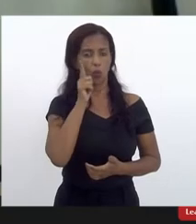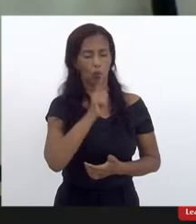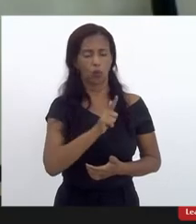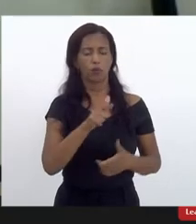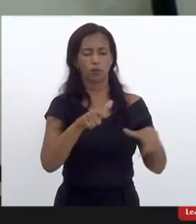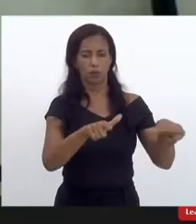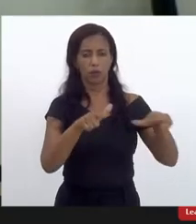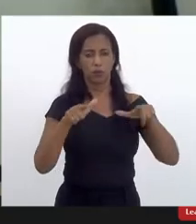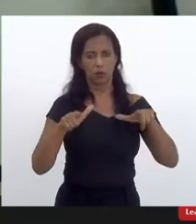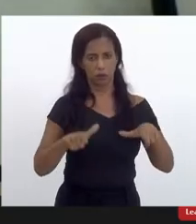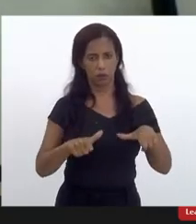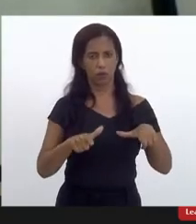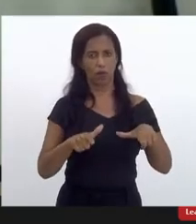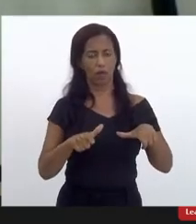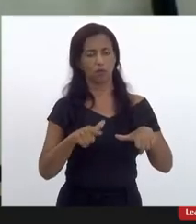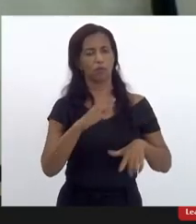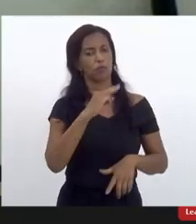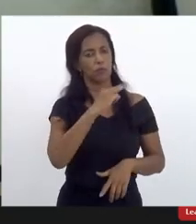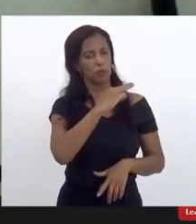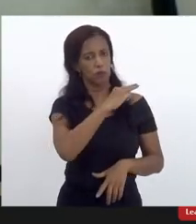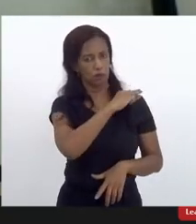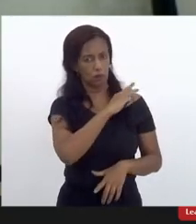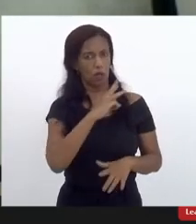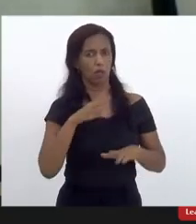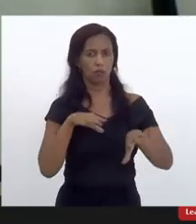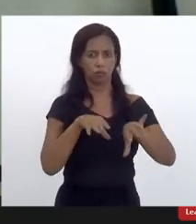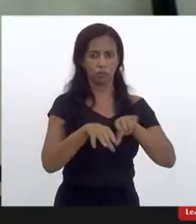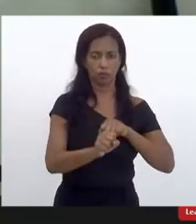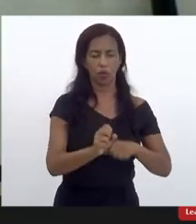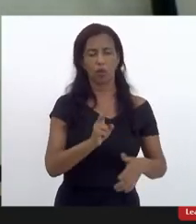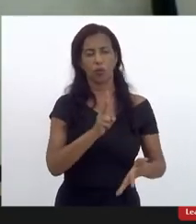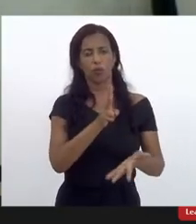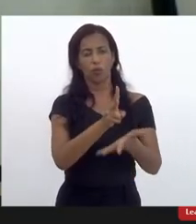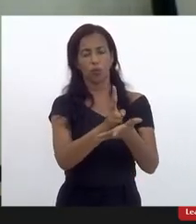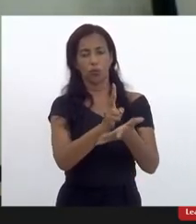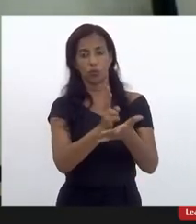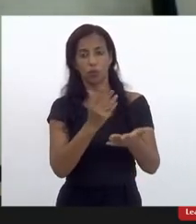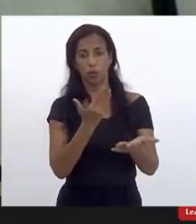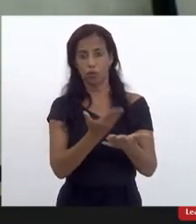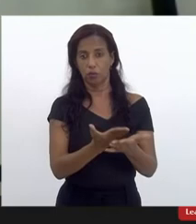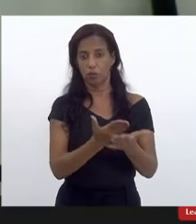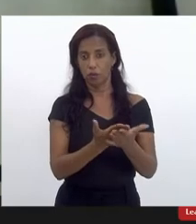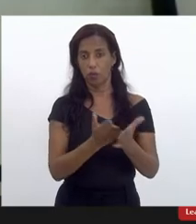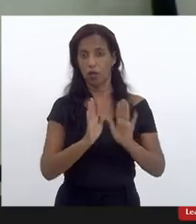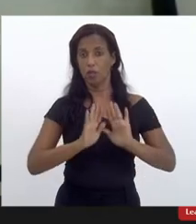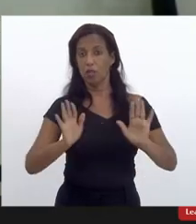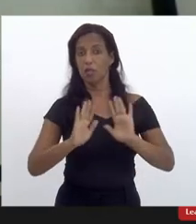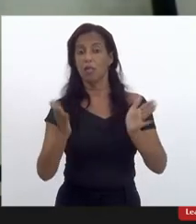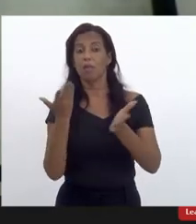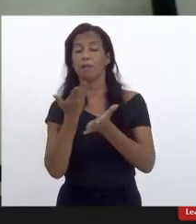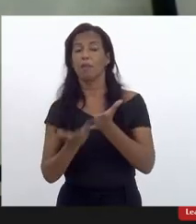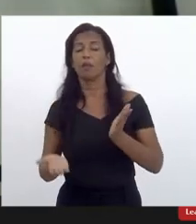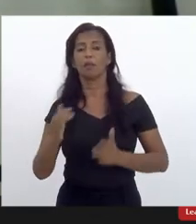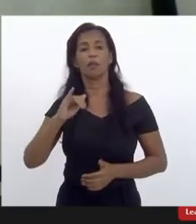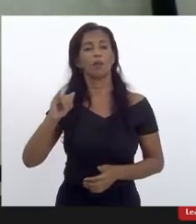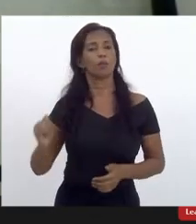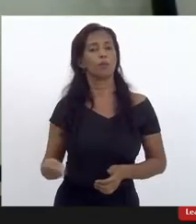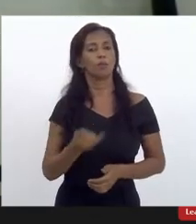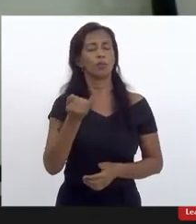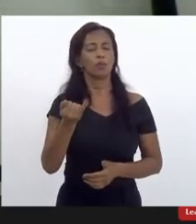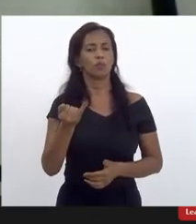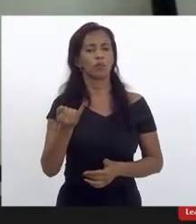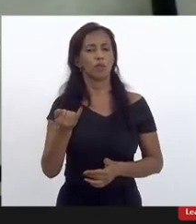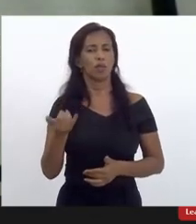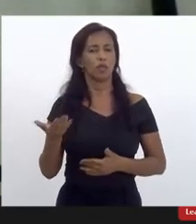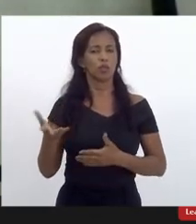receberam um certificado de ensino médio e puderam dar prosseguimento dos estudos sem perder a oportunidade de